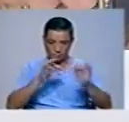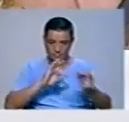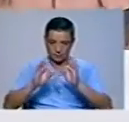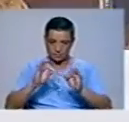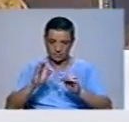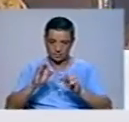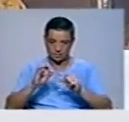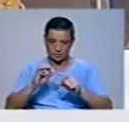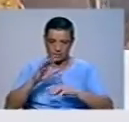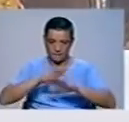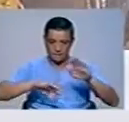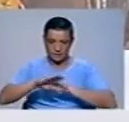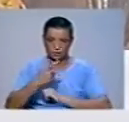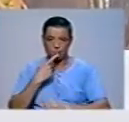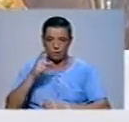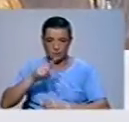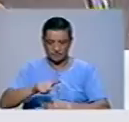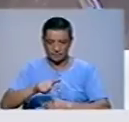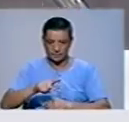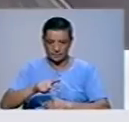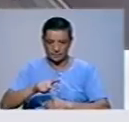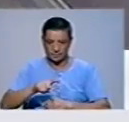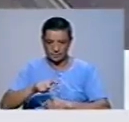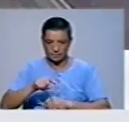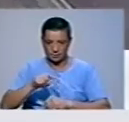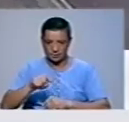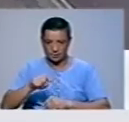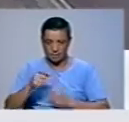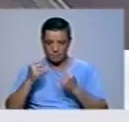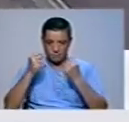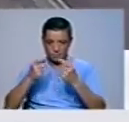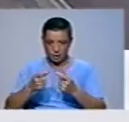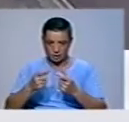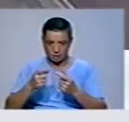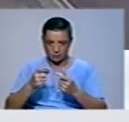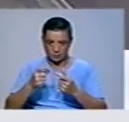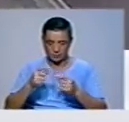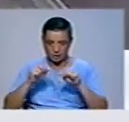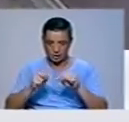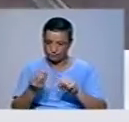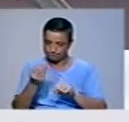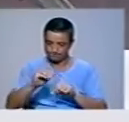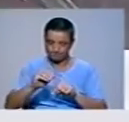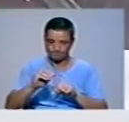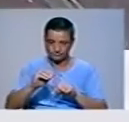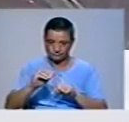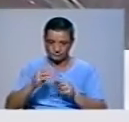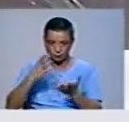outro dia, voltei a fazê-lo. Temos um pedacinho de recheio e vamos colocar o